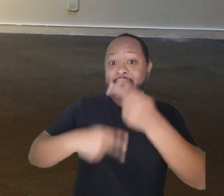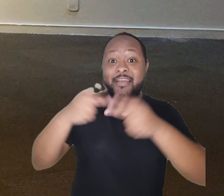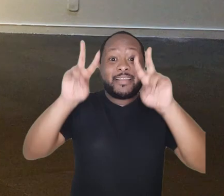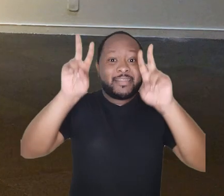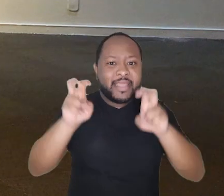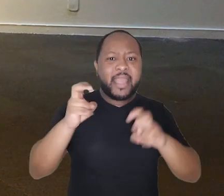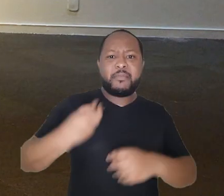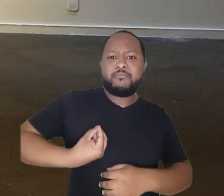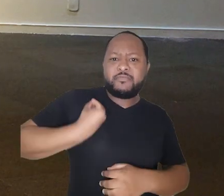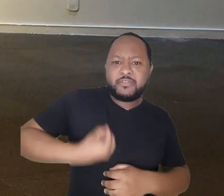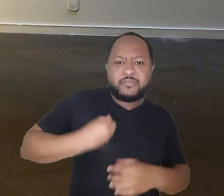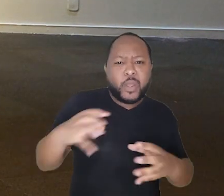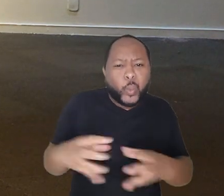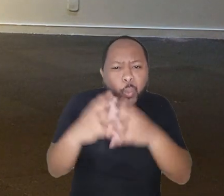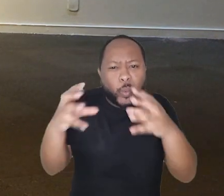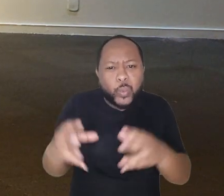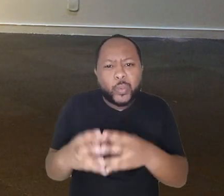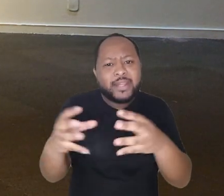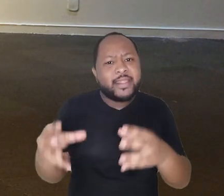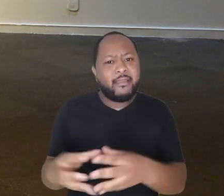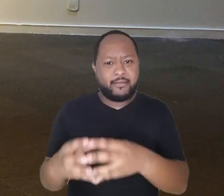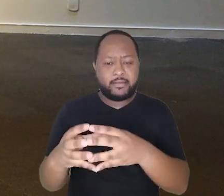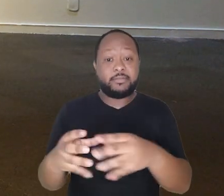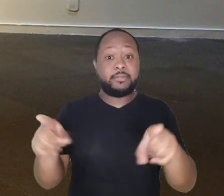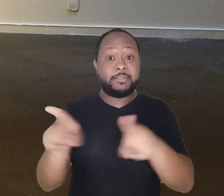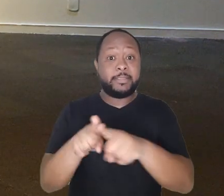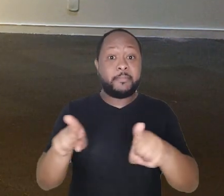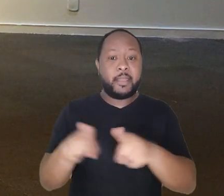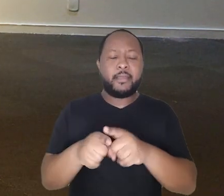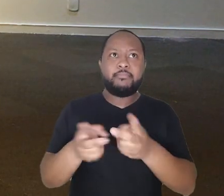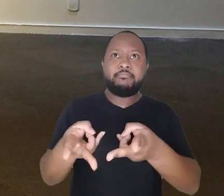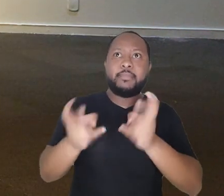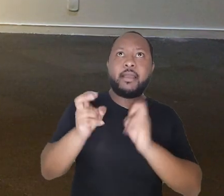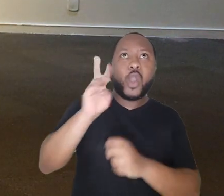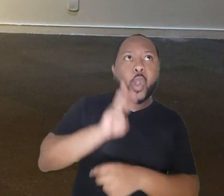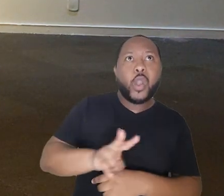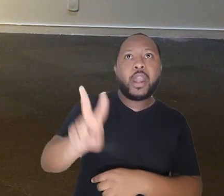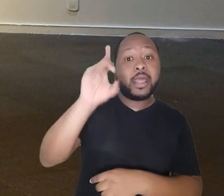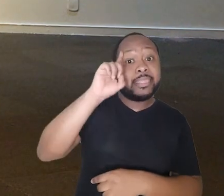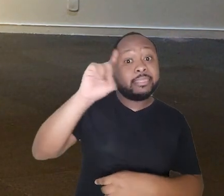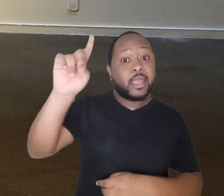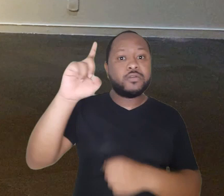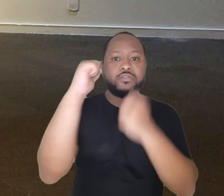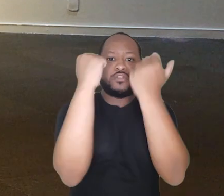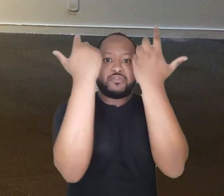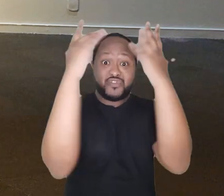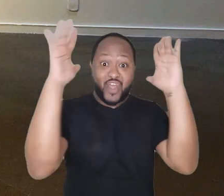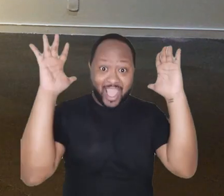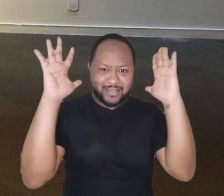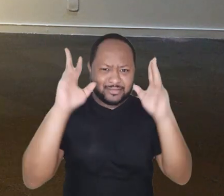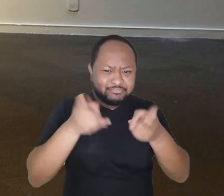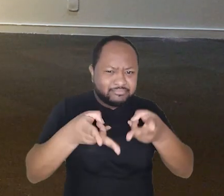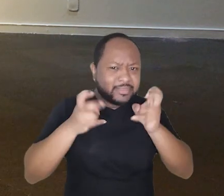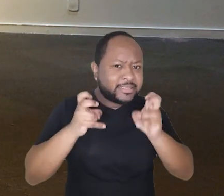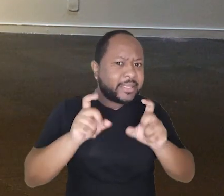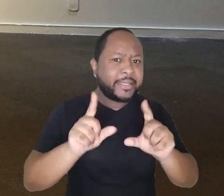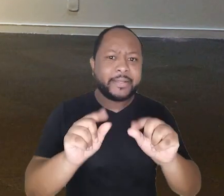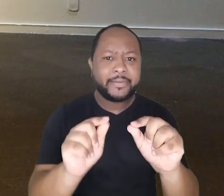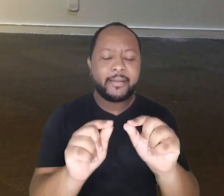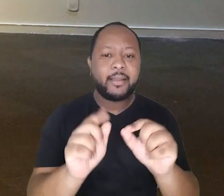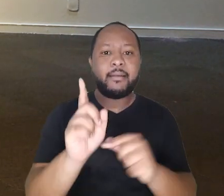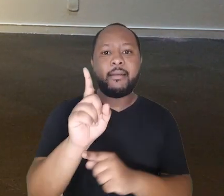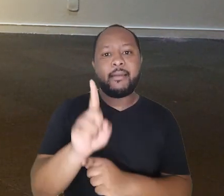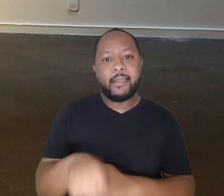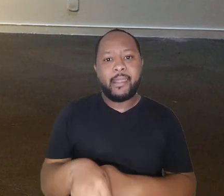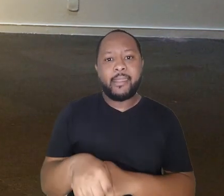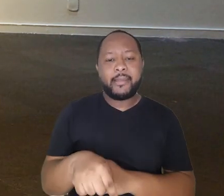comunitária, coletiva. E, olhando também para o Deus Floresta, a gente tem uma realidade de